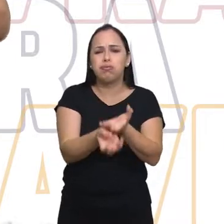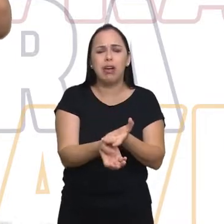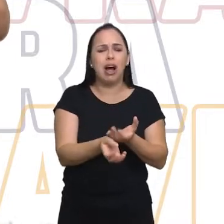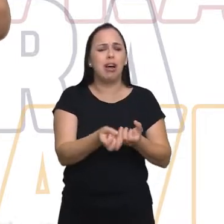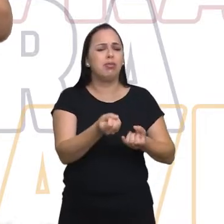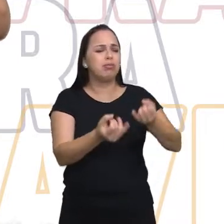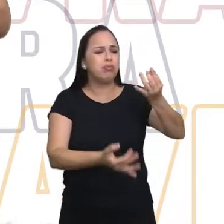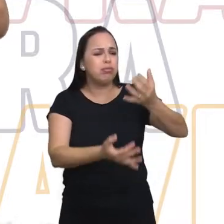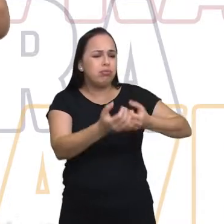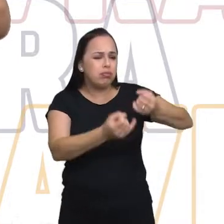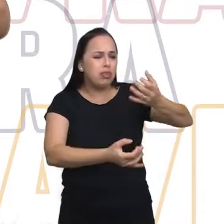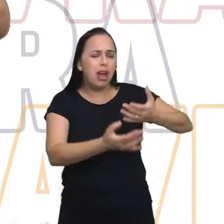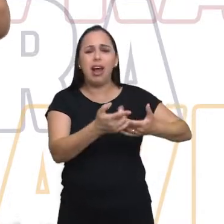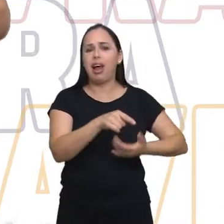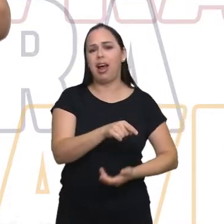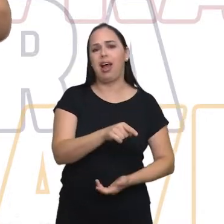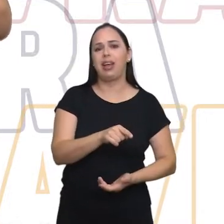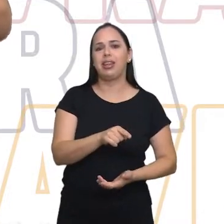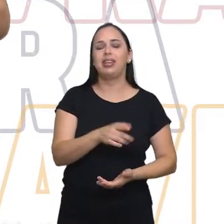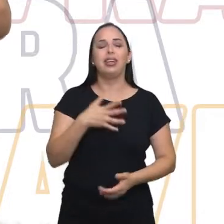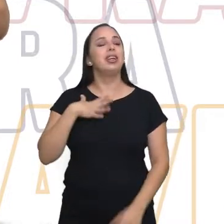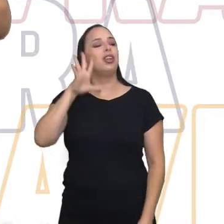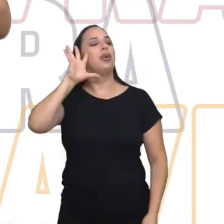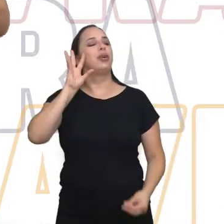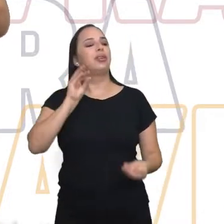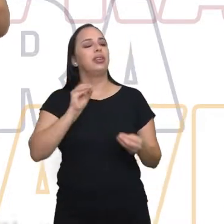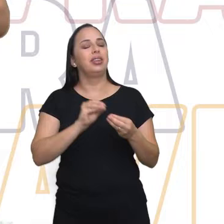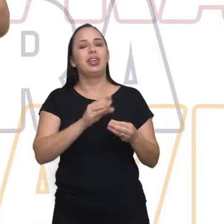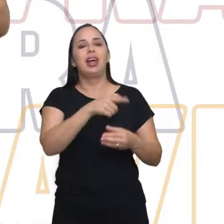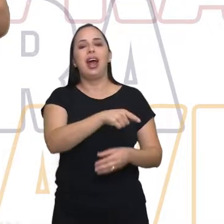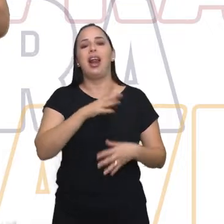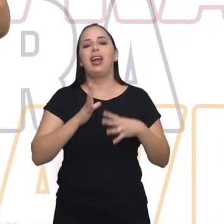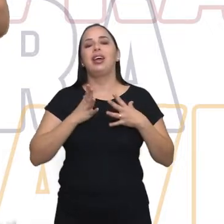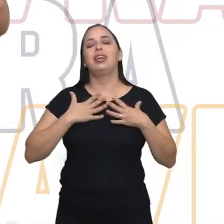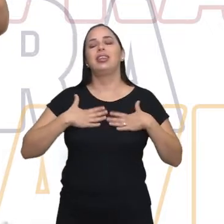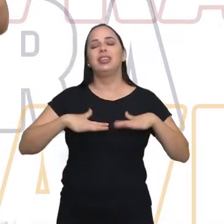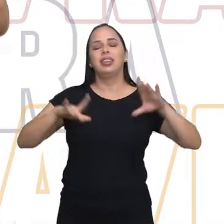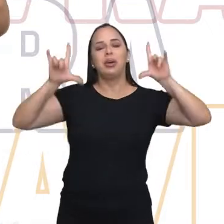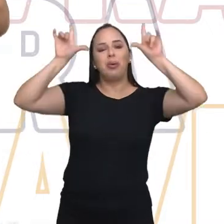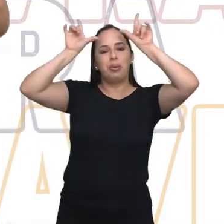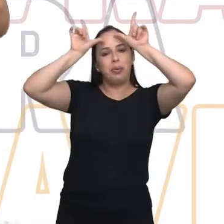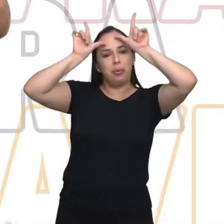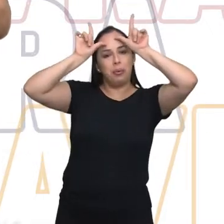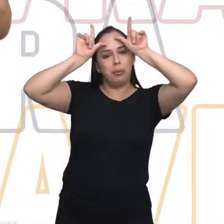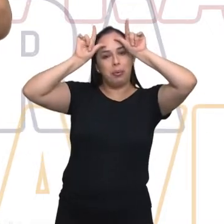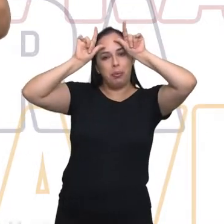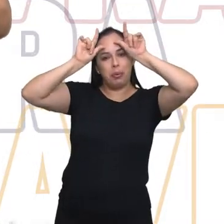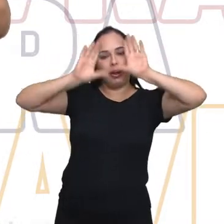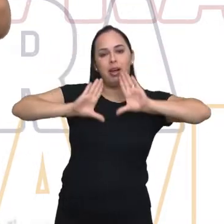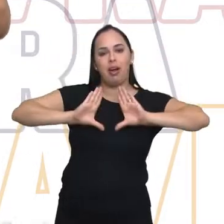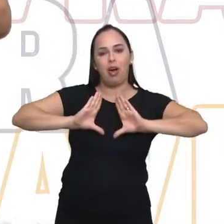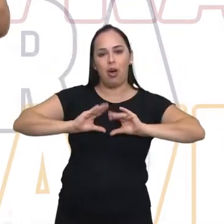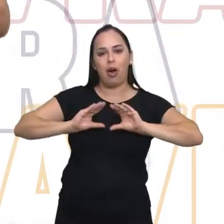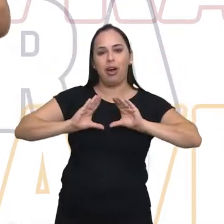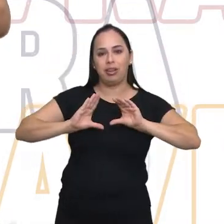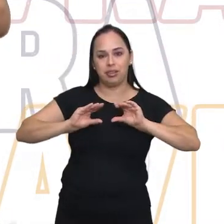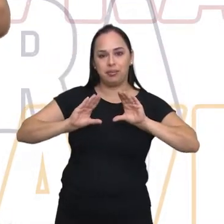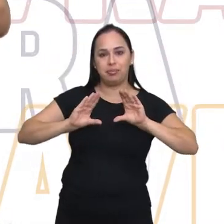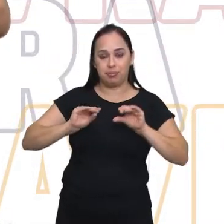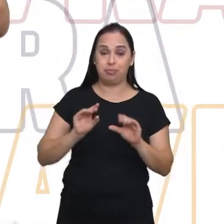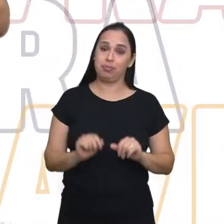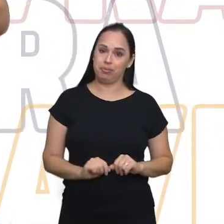Verbalizando, você falando, a gente entende que alivia e melhora todo e totalmente o psicossocial